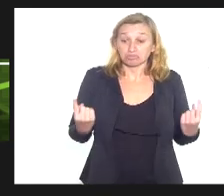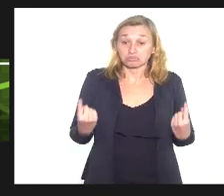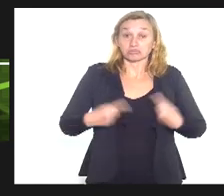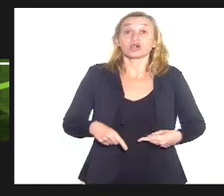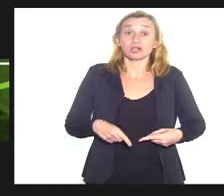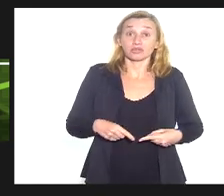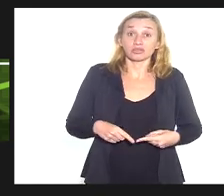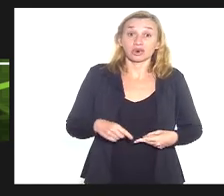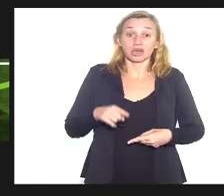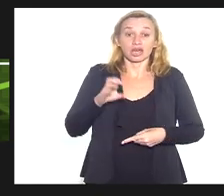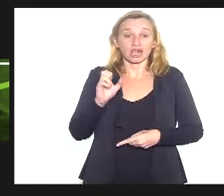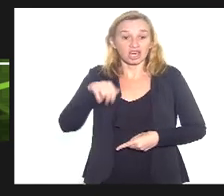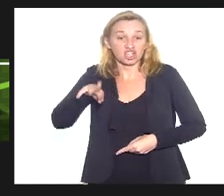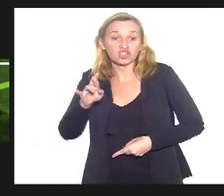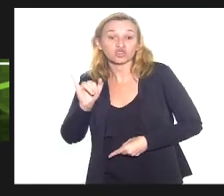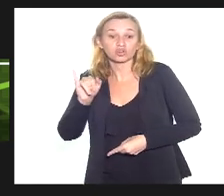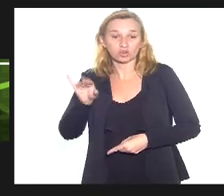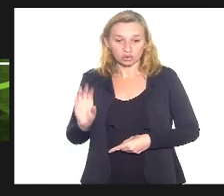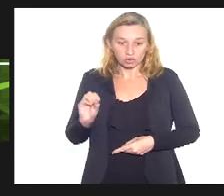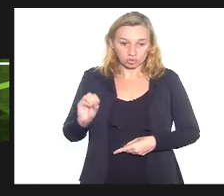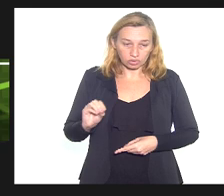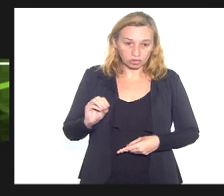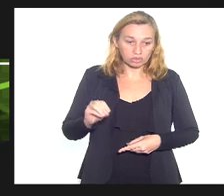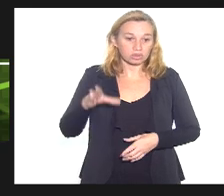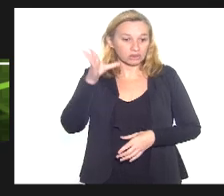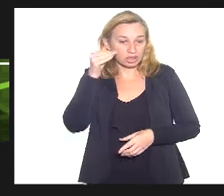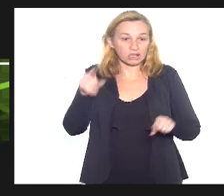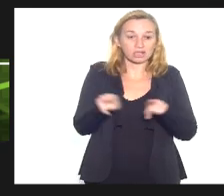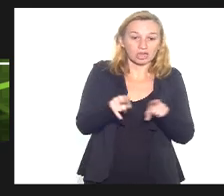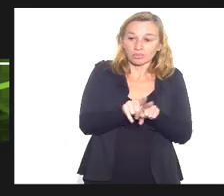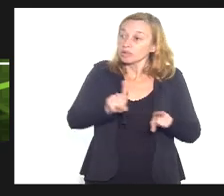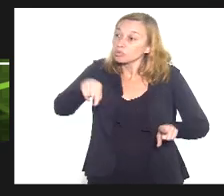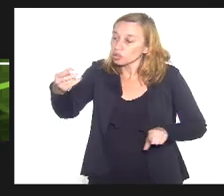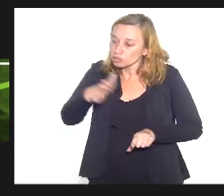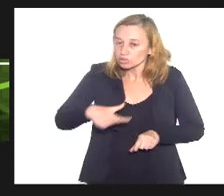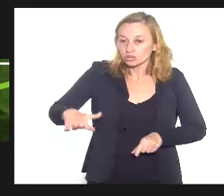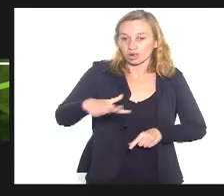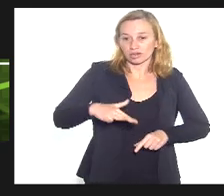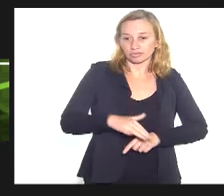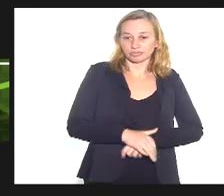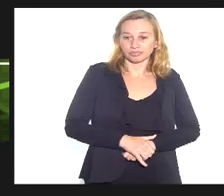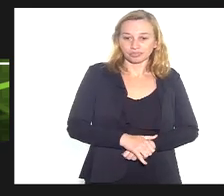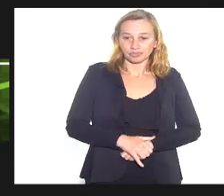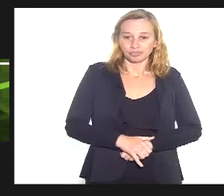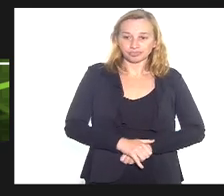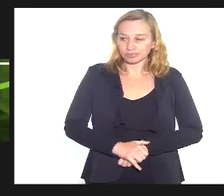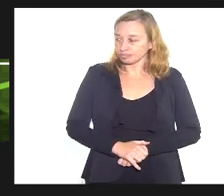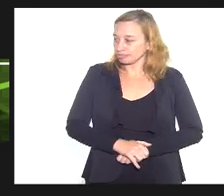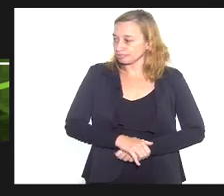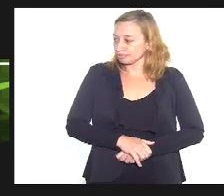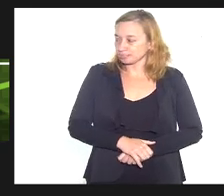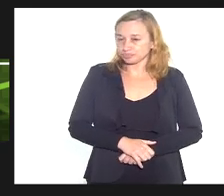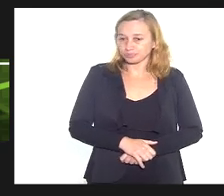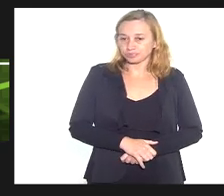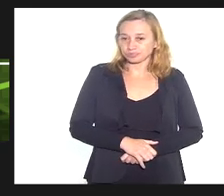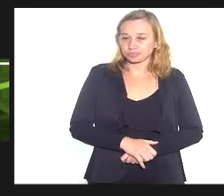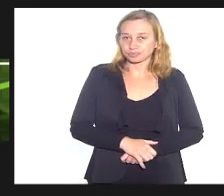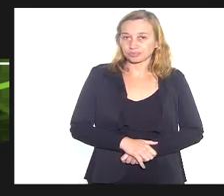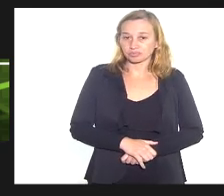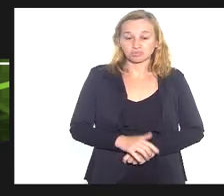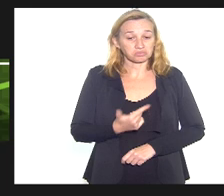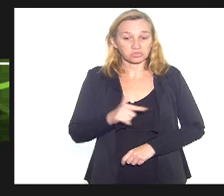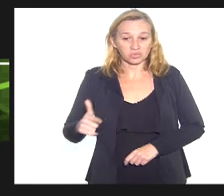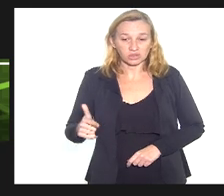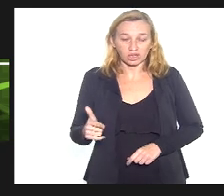a Equinor por se interessar também por outros campos. Então, não tendo mais